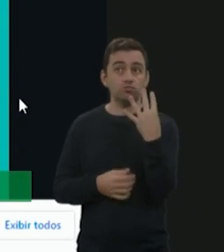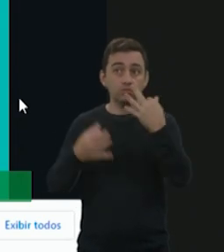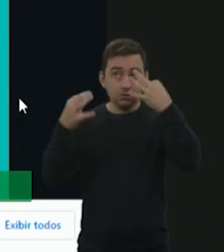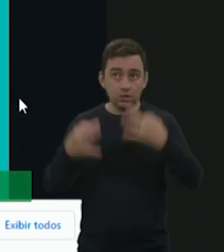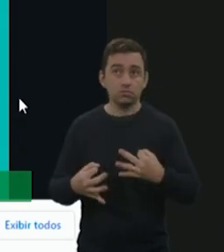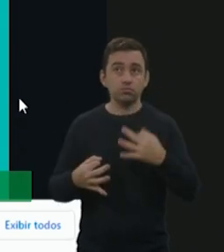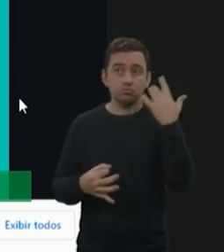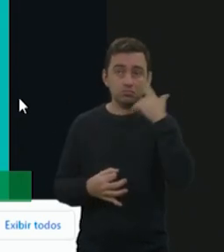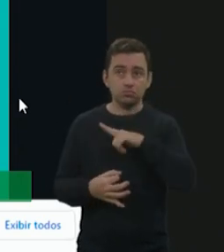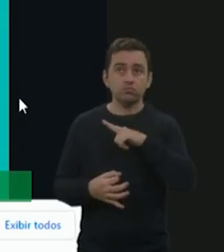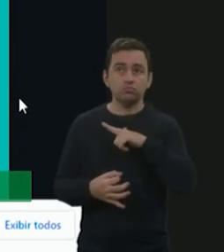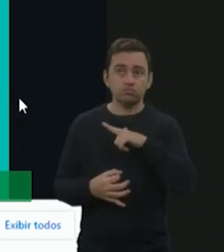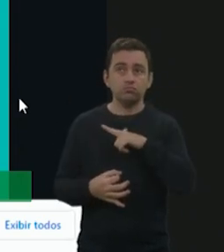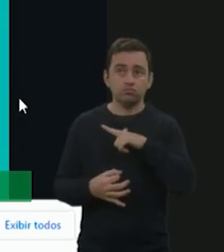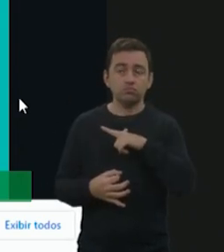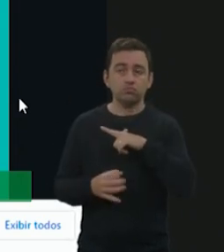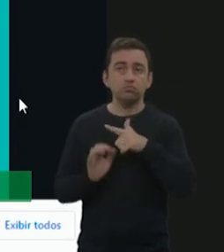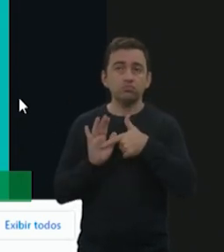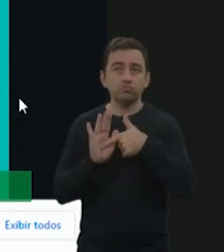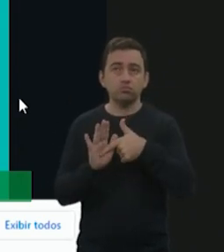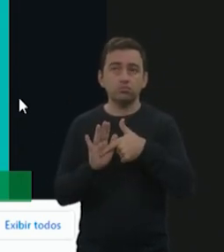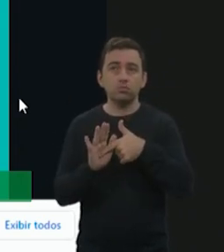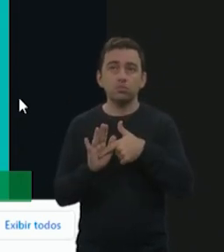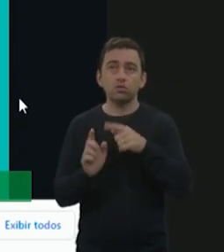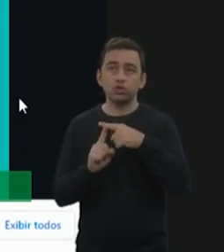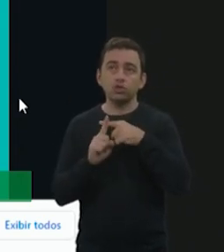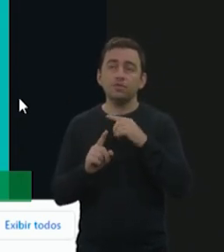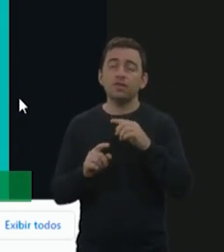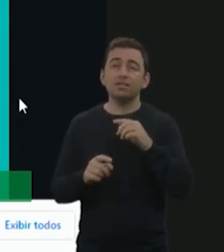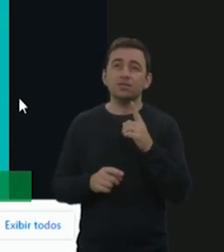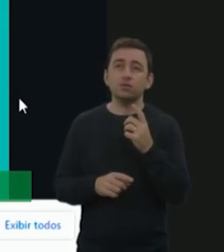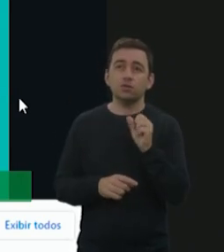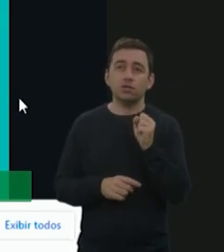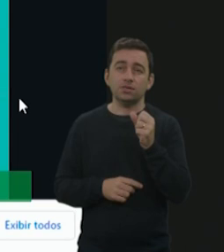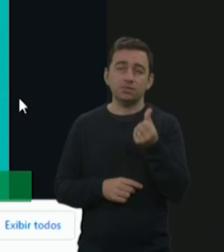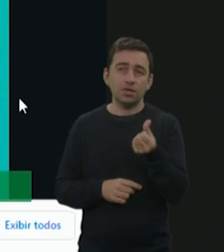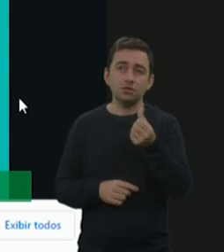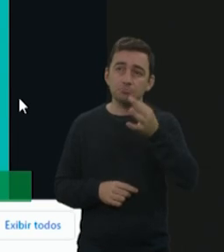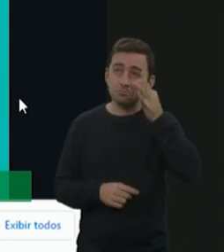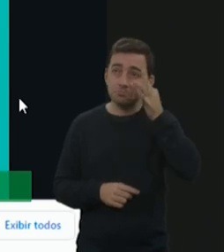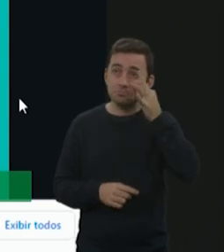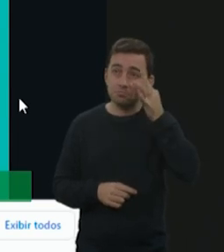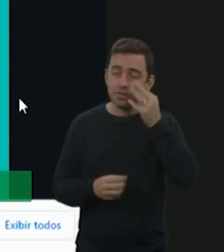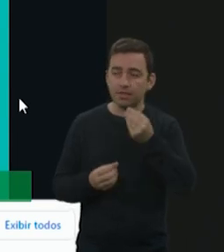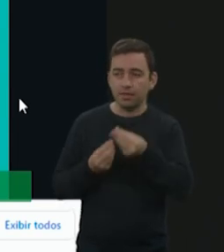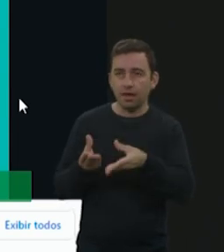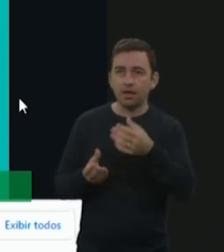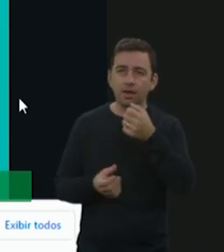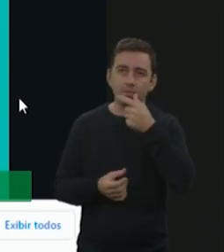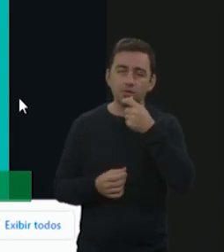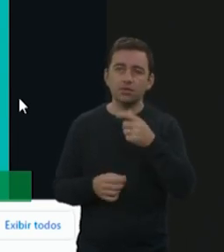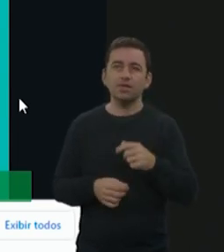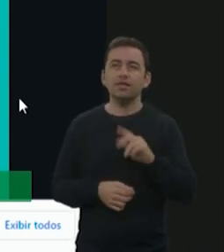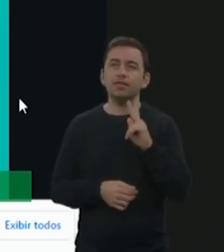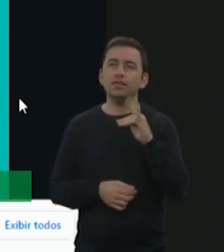Desses, 186 casos estão em acompanhamento e recebem a medicação. Do hipotireoidismo,